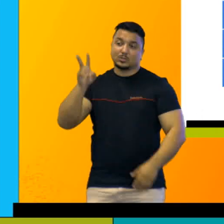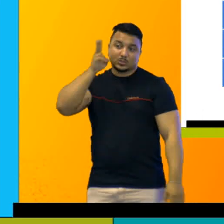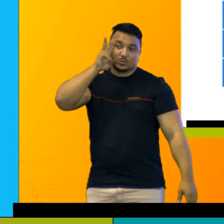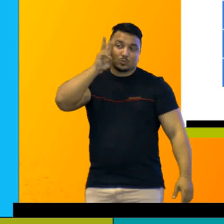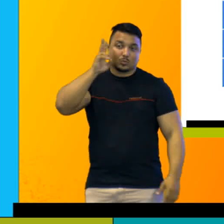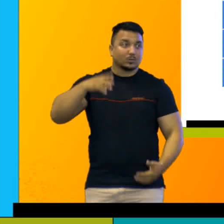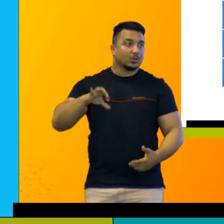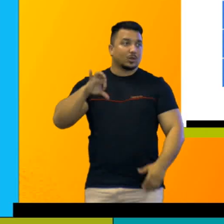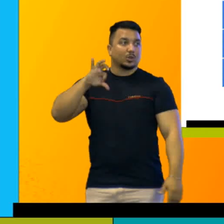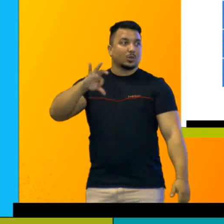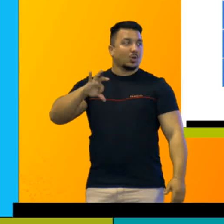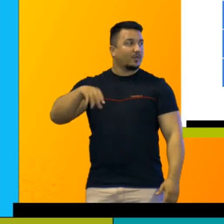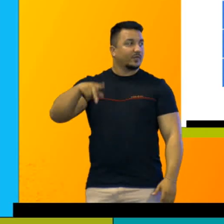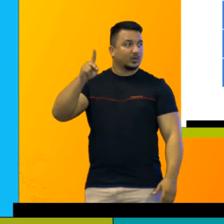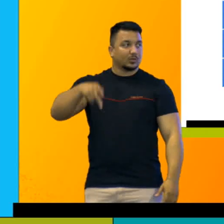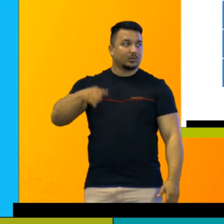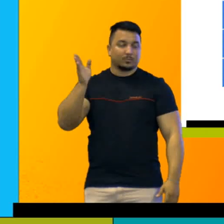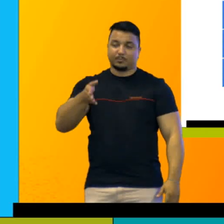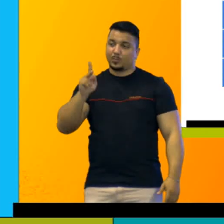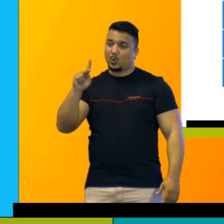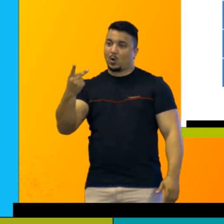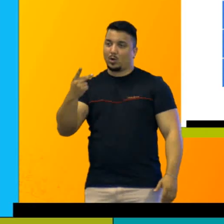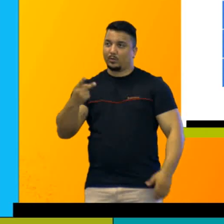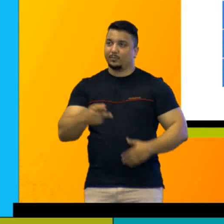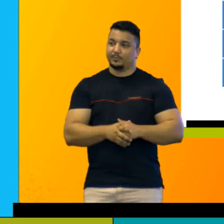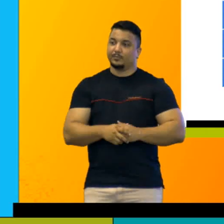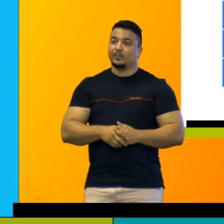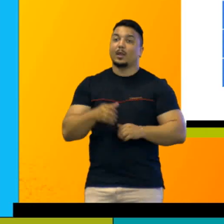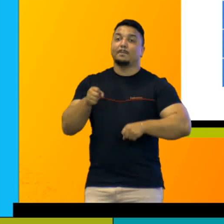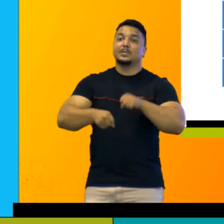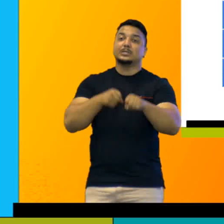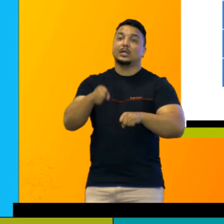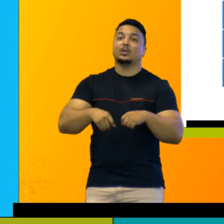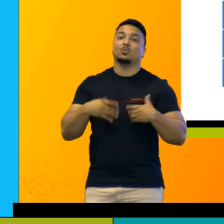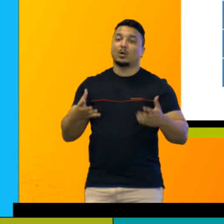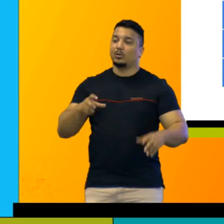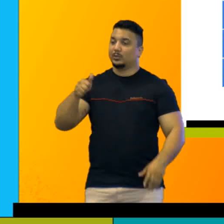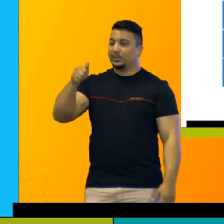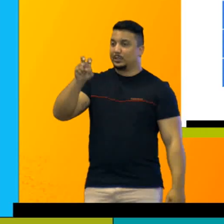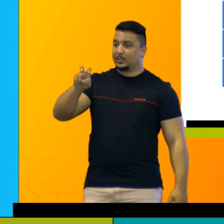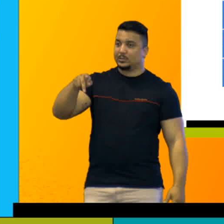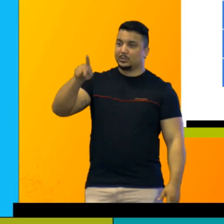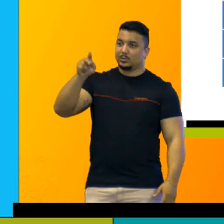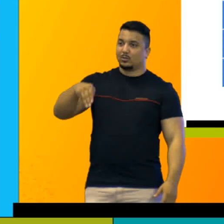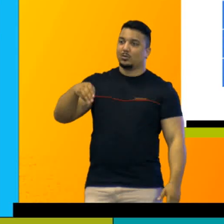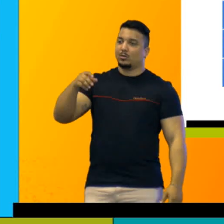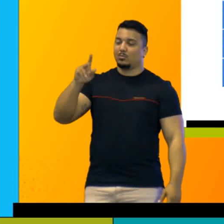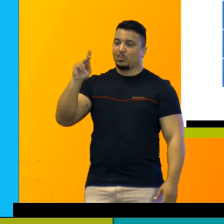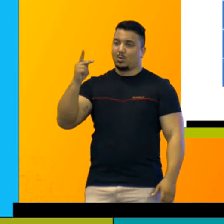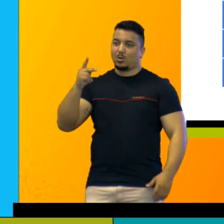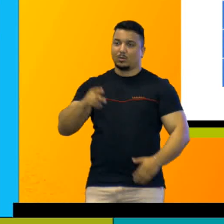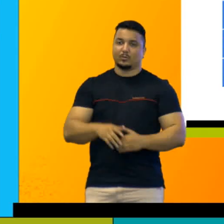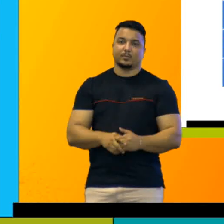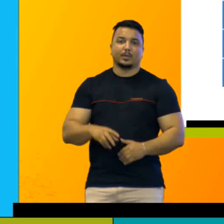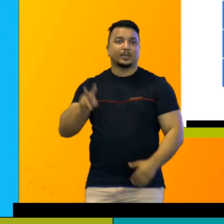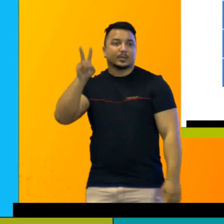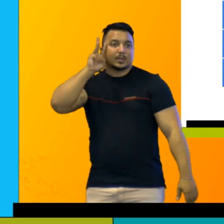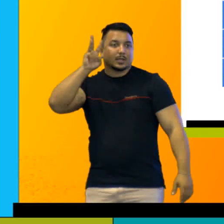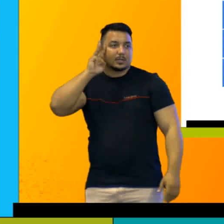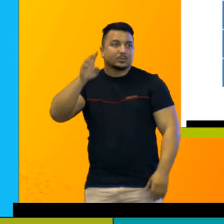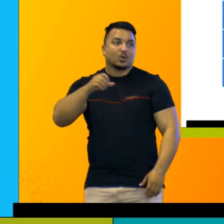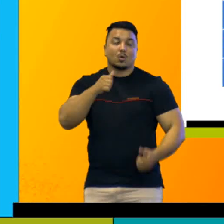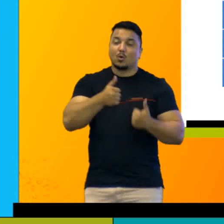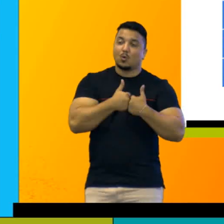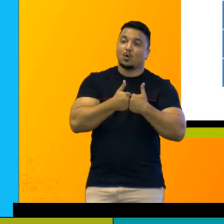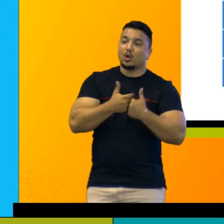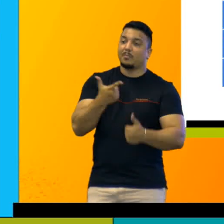segunda-feira, 9 quilômetros por hora. E a bicicleta, 15 quilômetros por hora. Na terça, o ônibus